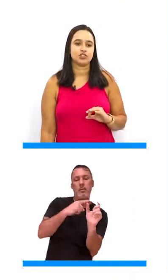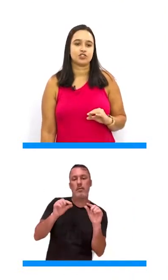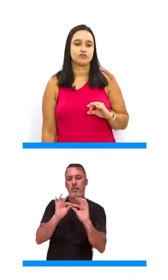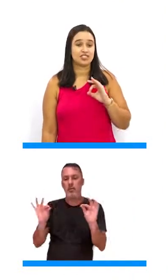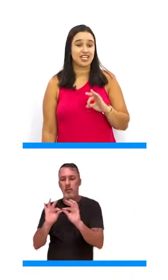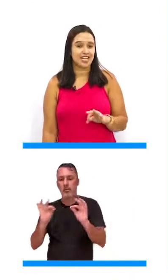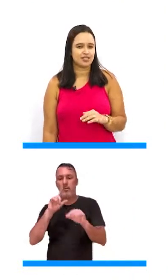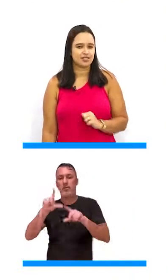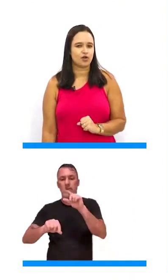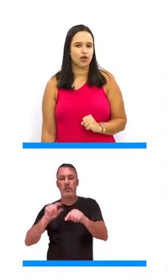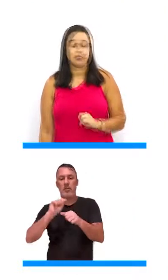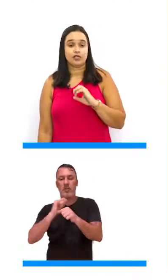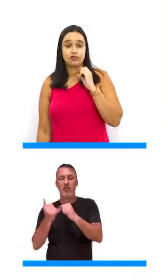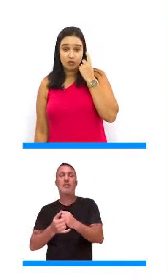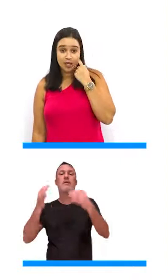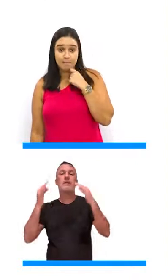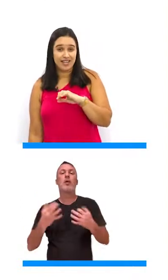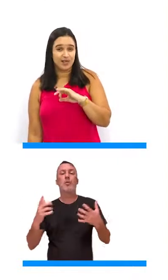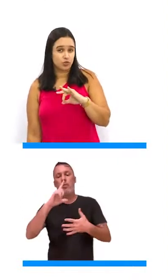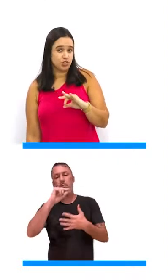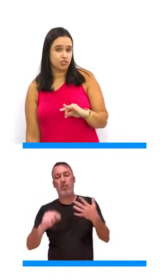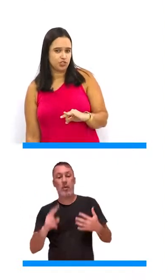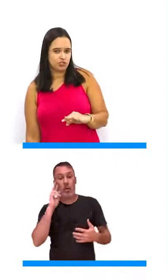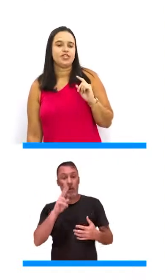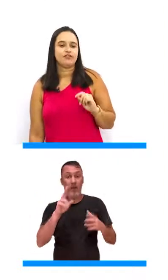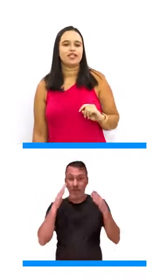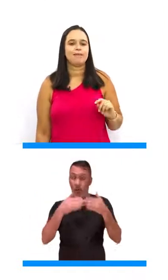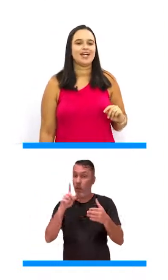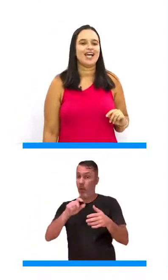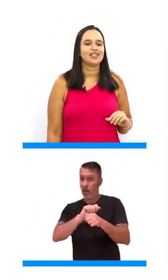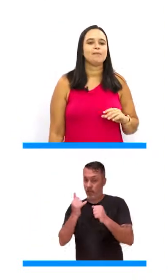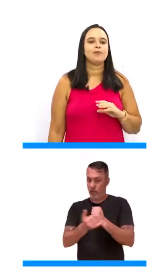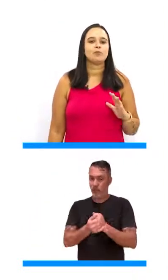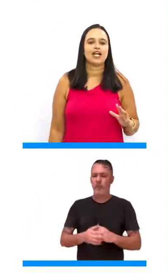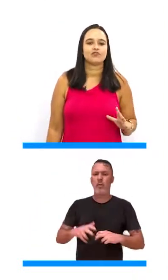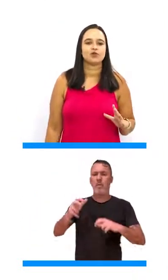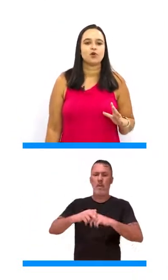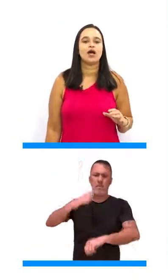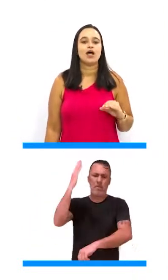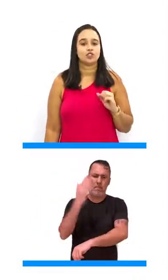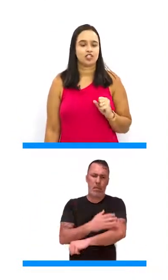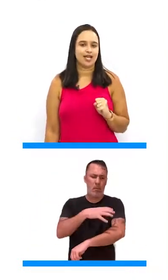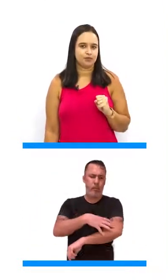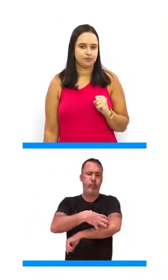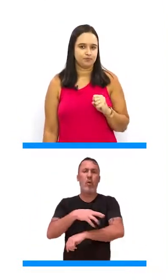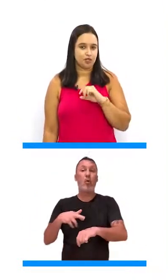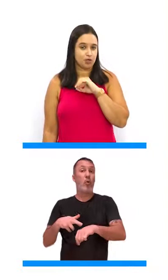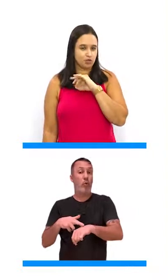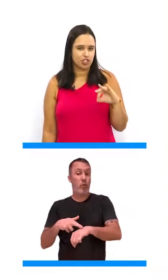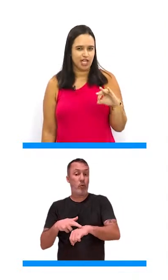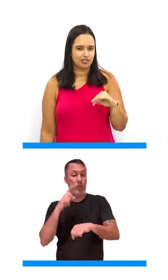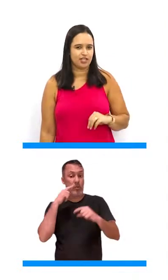dos adjetivos destacados está correta. Então vamos olhar para os adjetivos. Devido à pancada, meu braço ficou arroxeado.